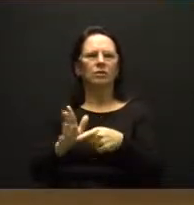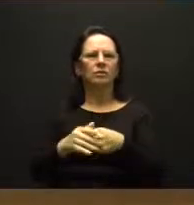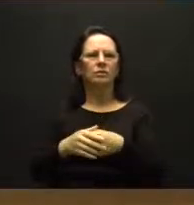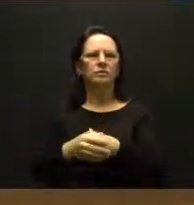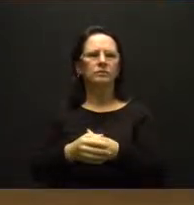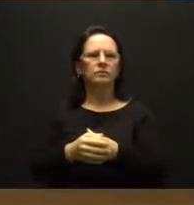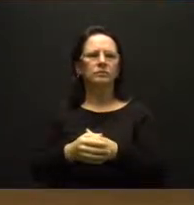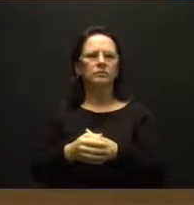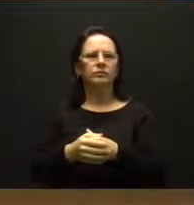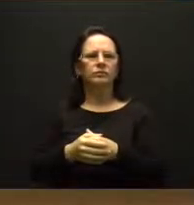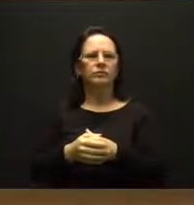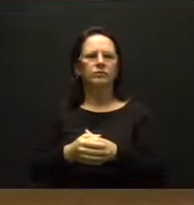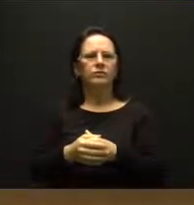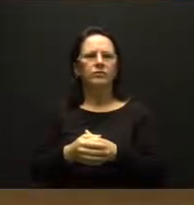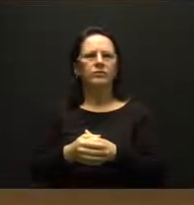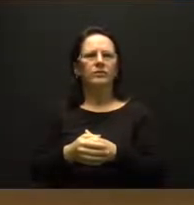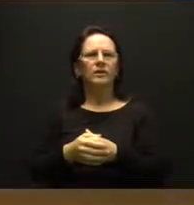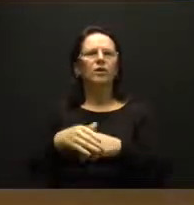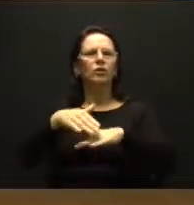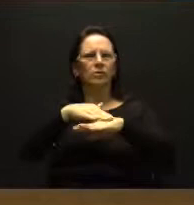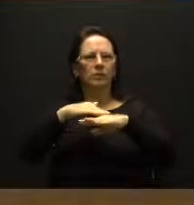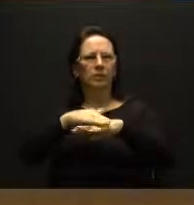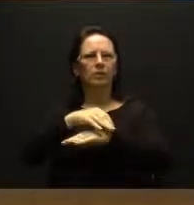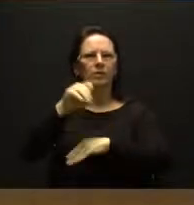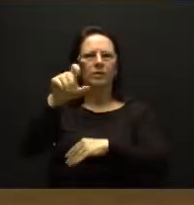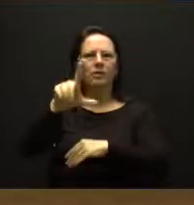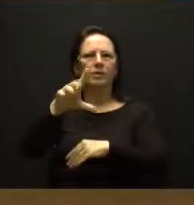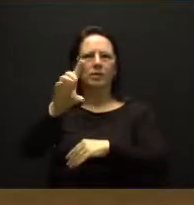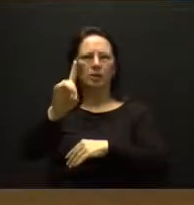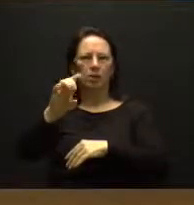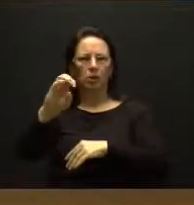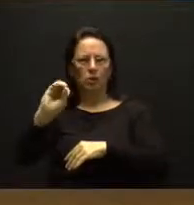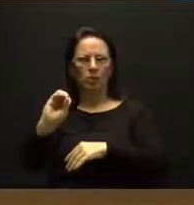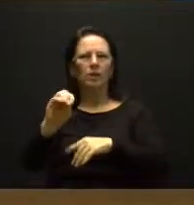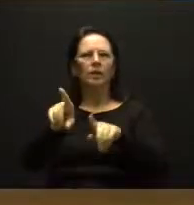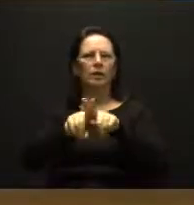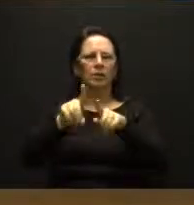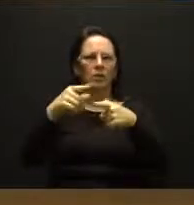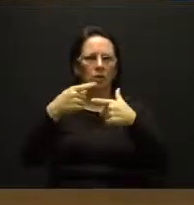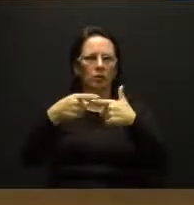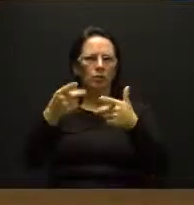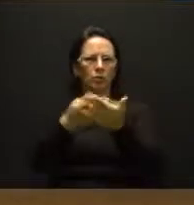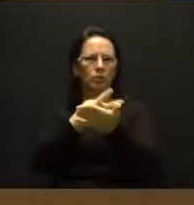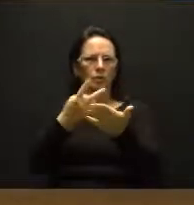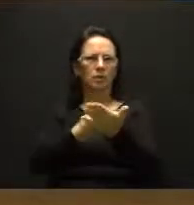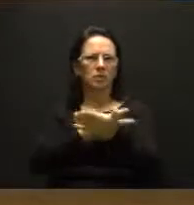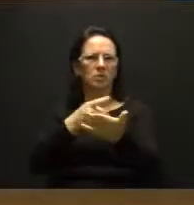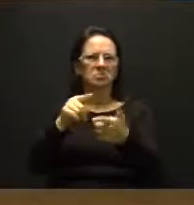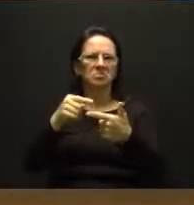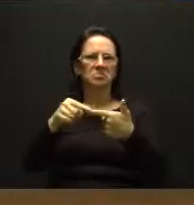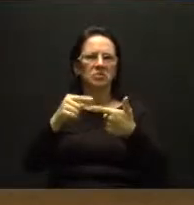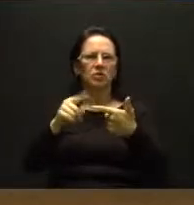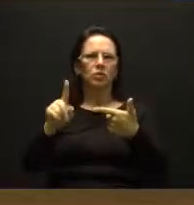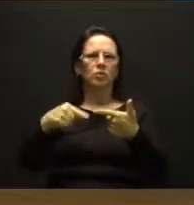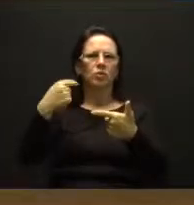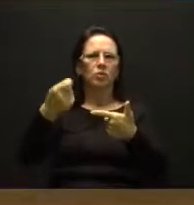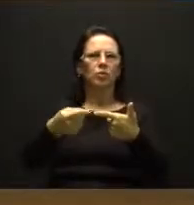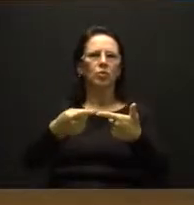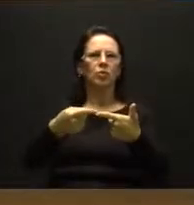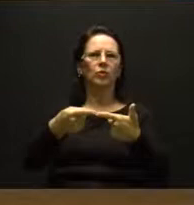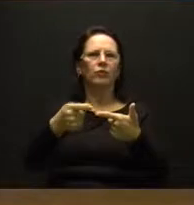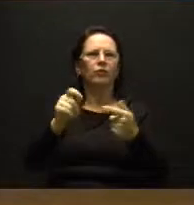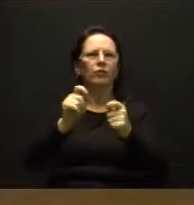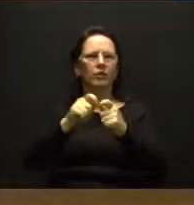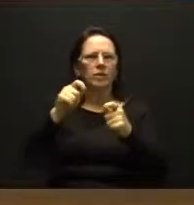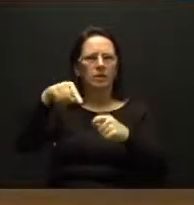relevante que se comentava a líder pró os erros da ideal é um deles eram as previsões que não existiam das obrigações de fazer do